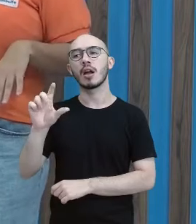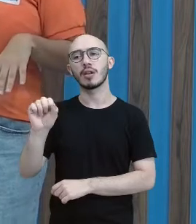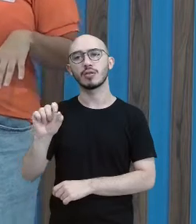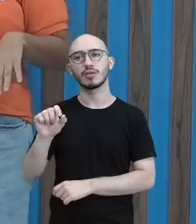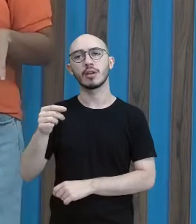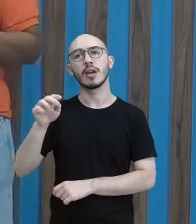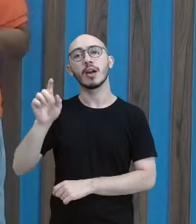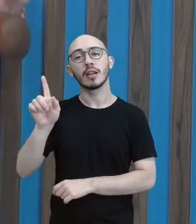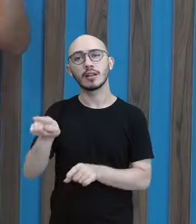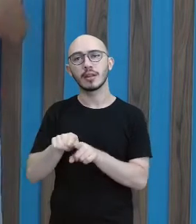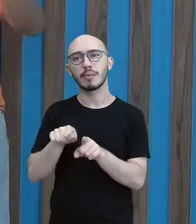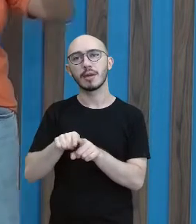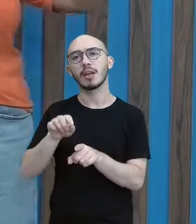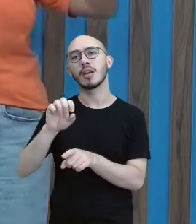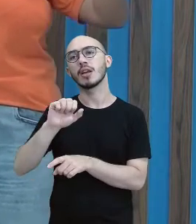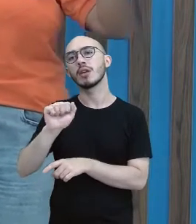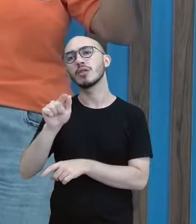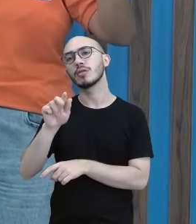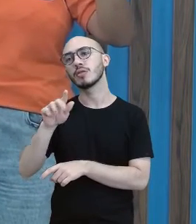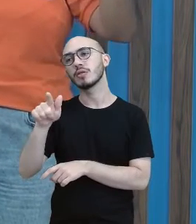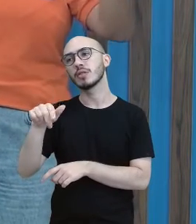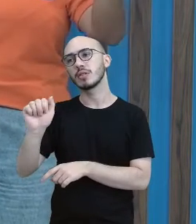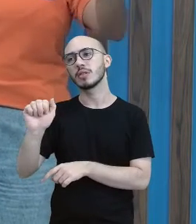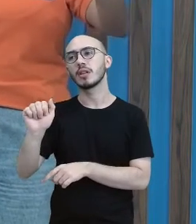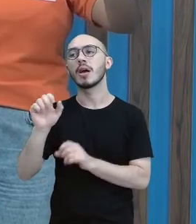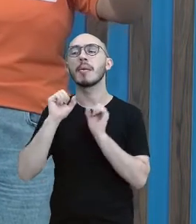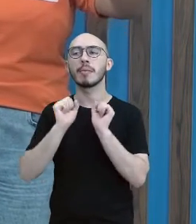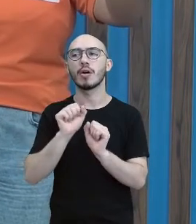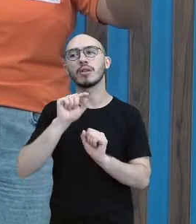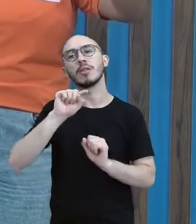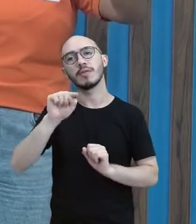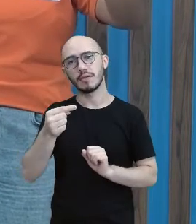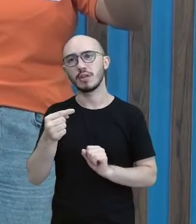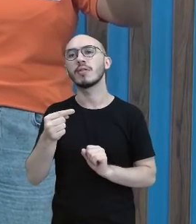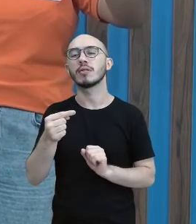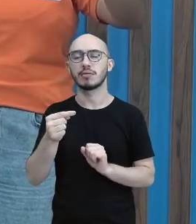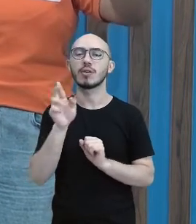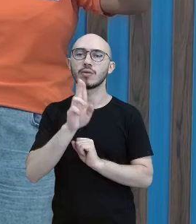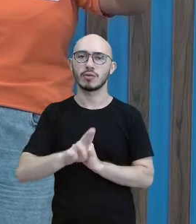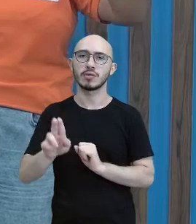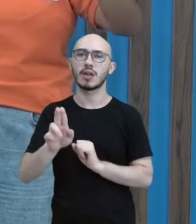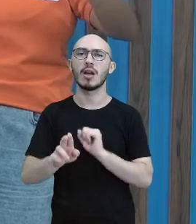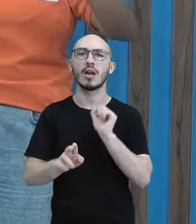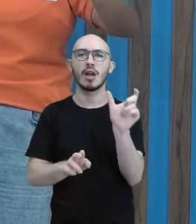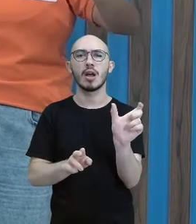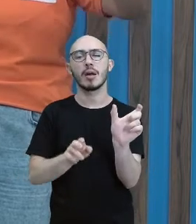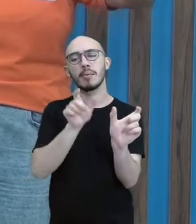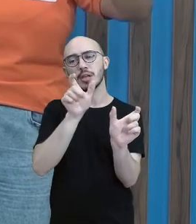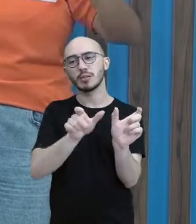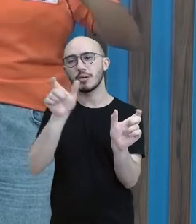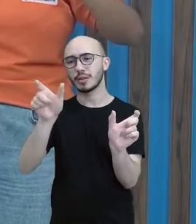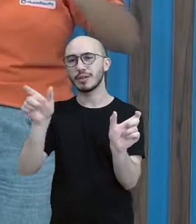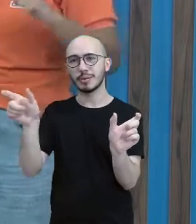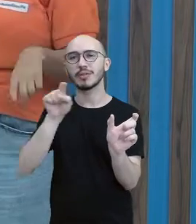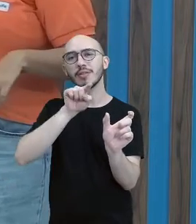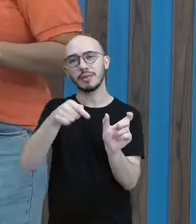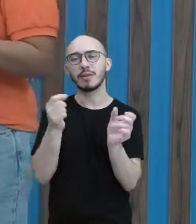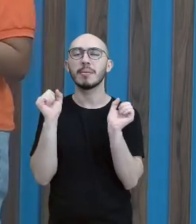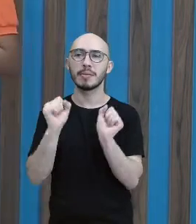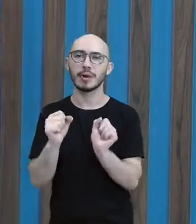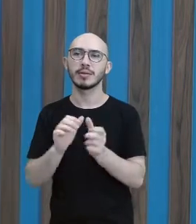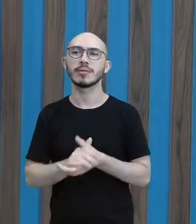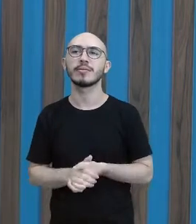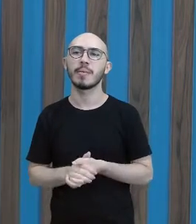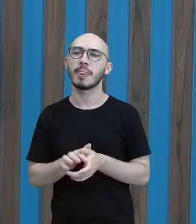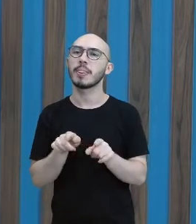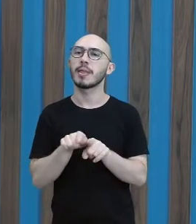atuaram pelo mesmo time. Então, eu posso usar a vírgula para separar os mesmos elementos. Lembra que são os sujeitos, os substantivos. E